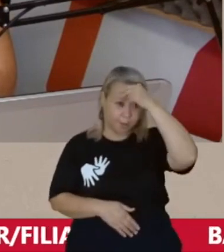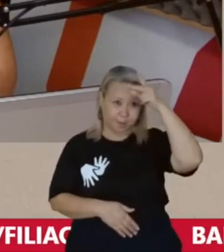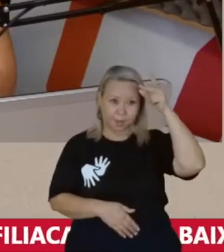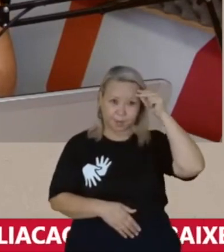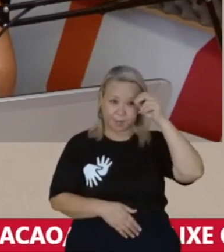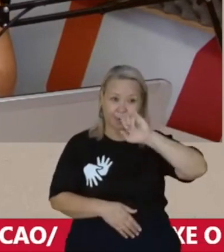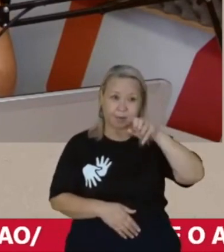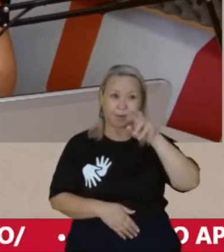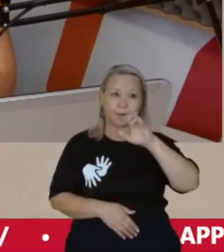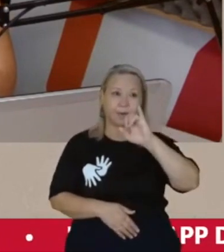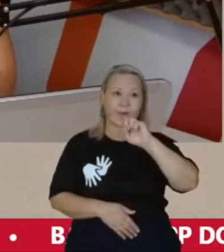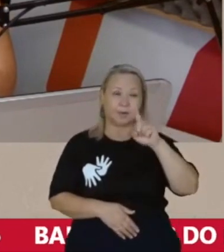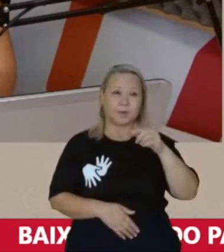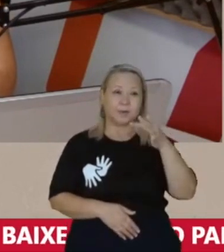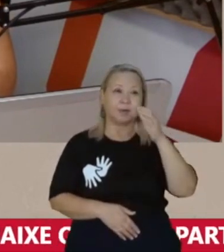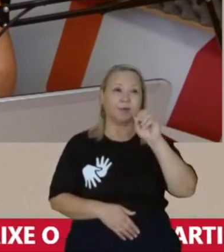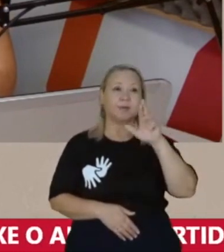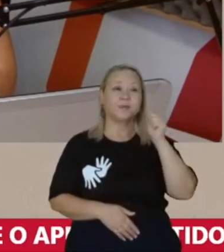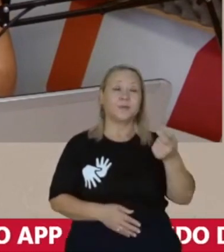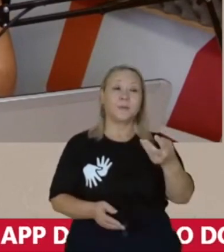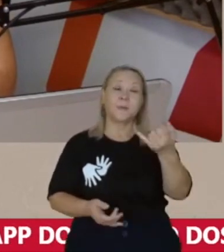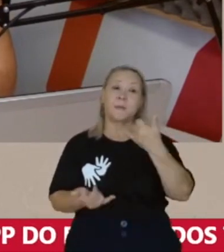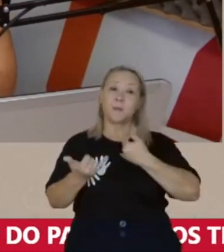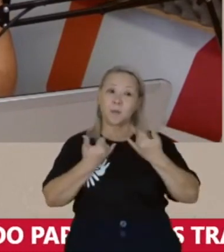de Juiz de Fora. Queria que você contasse para a gente, então,